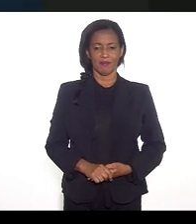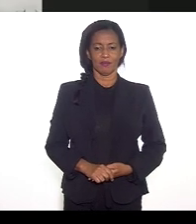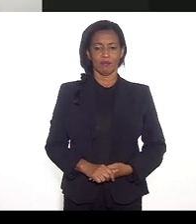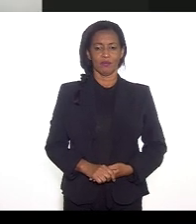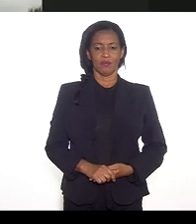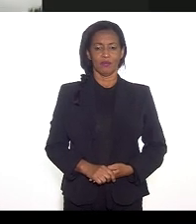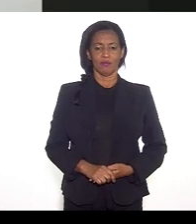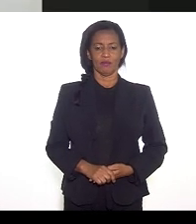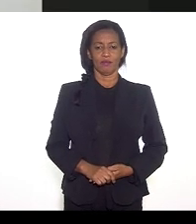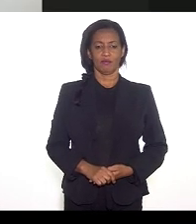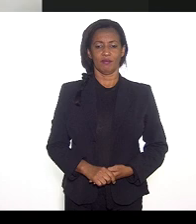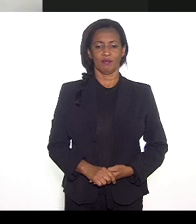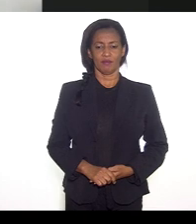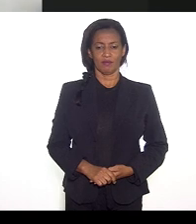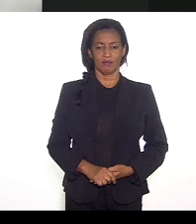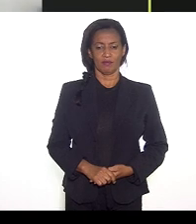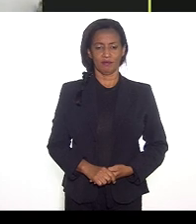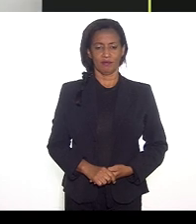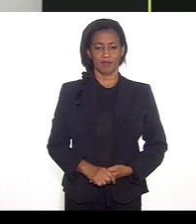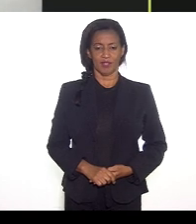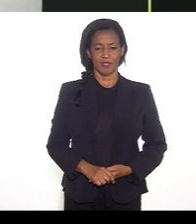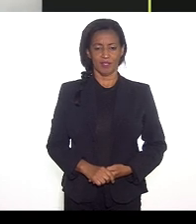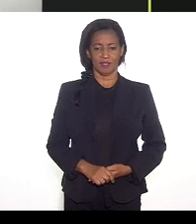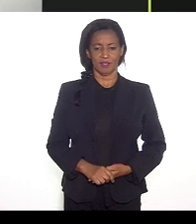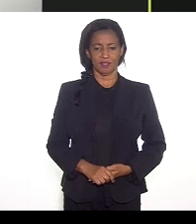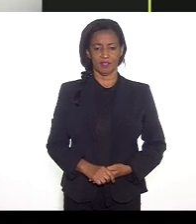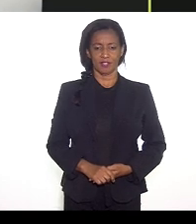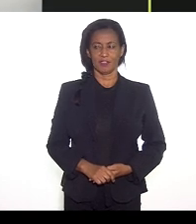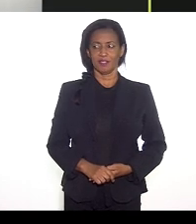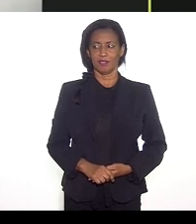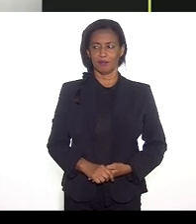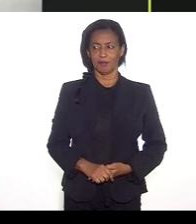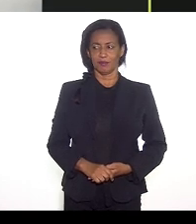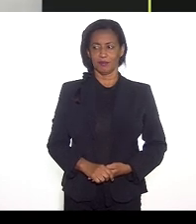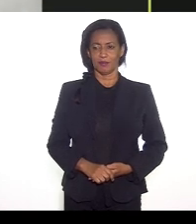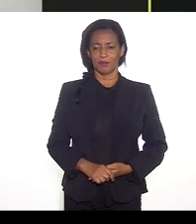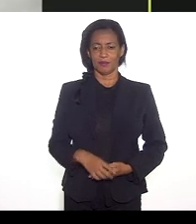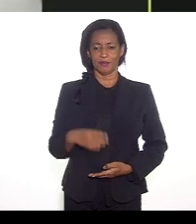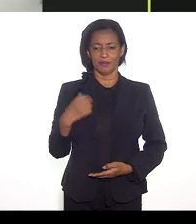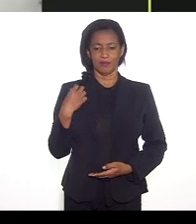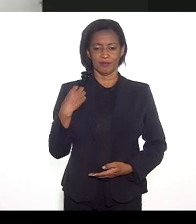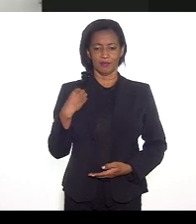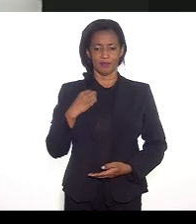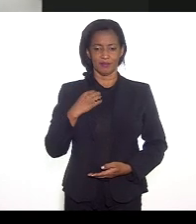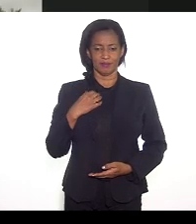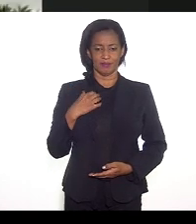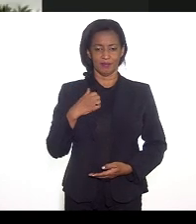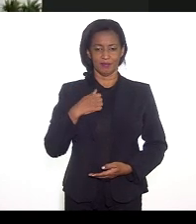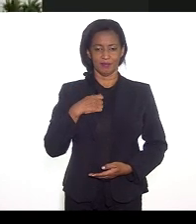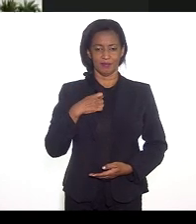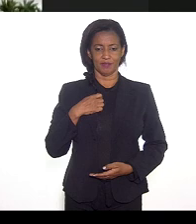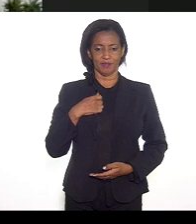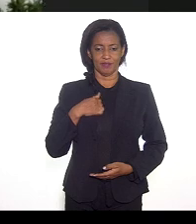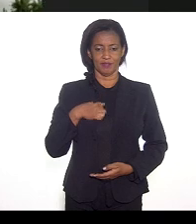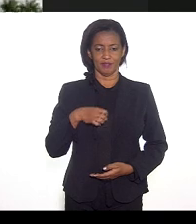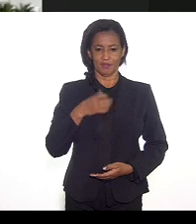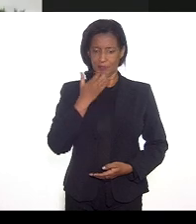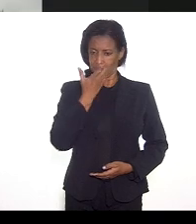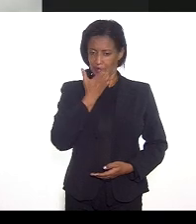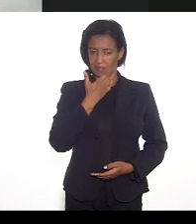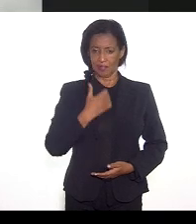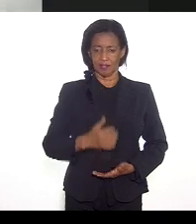do relatório... Inclusive, do Valdec. Alguém vendo o depoimento aí do... Valdec, é o som aberto.